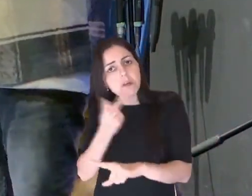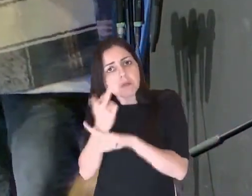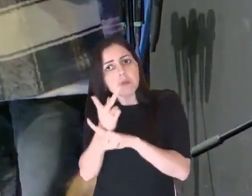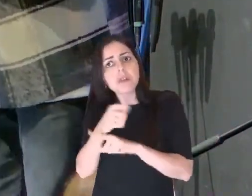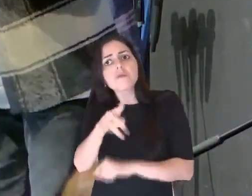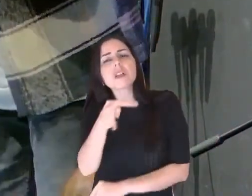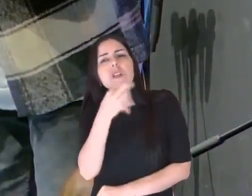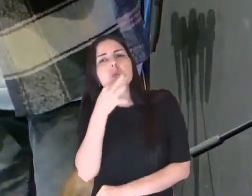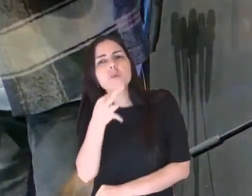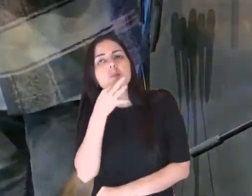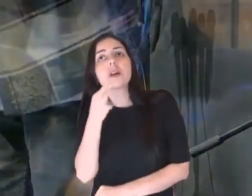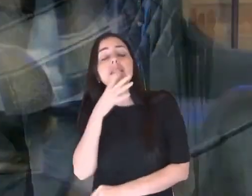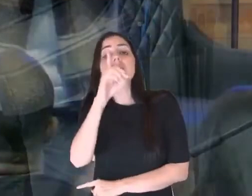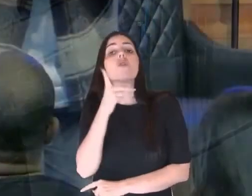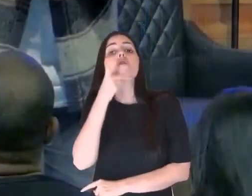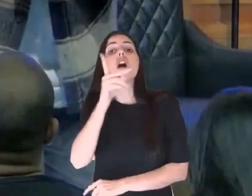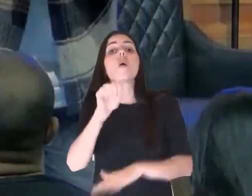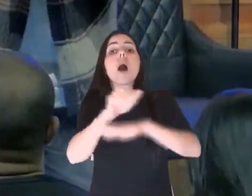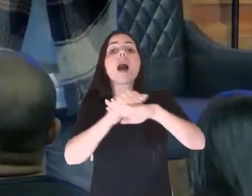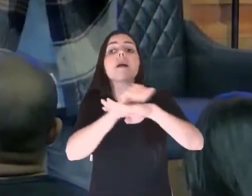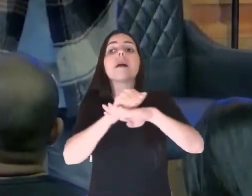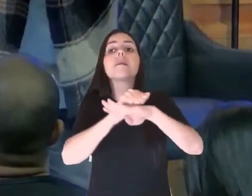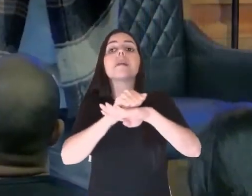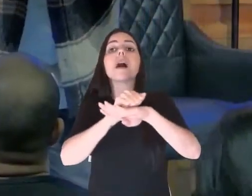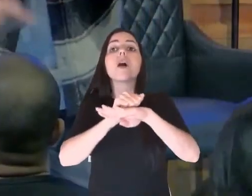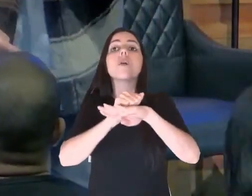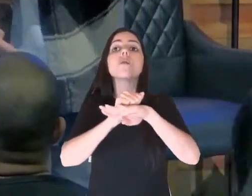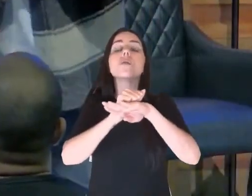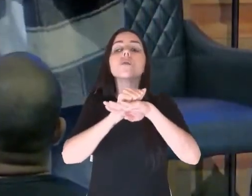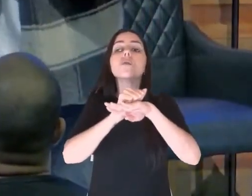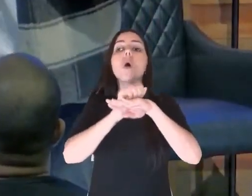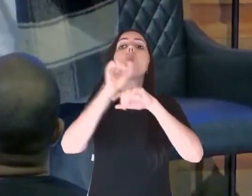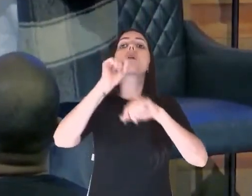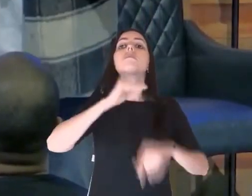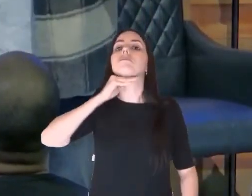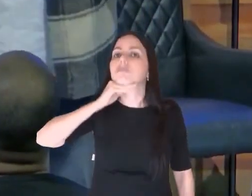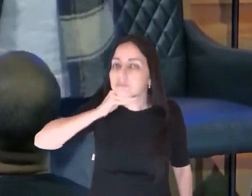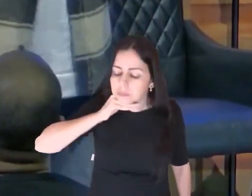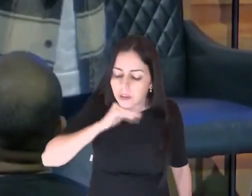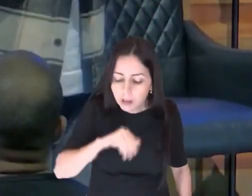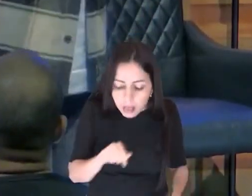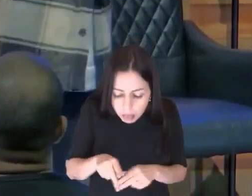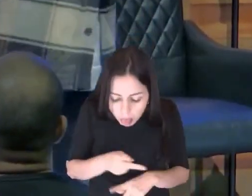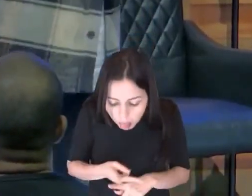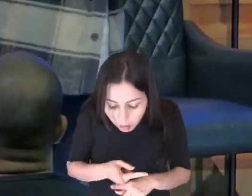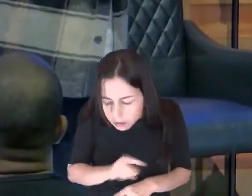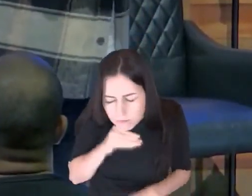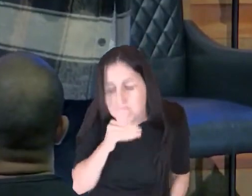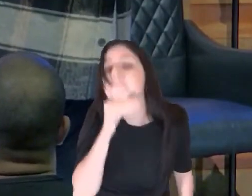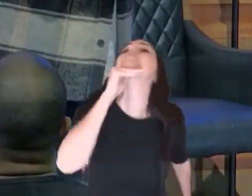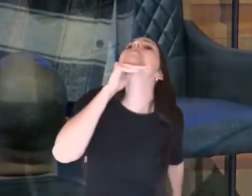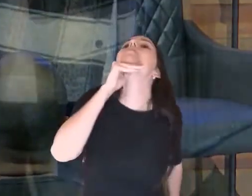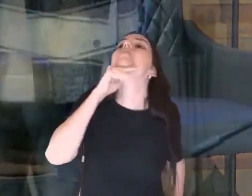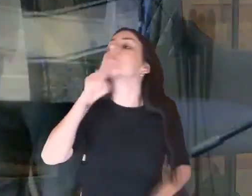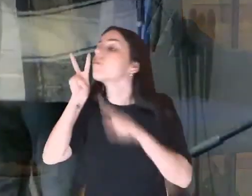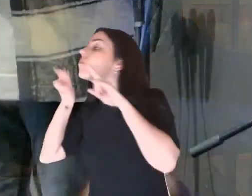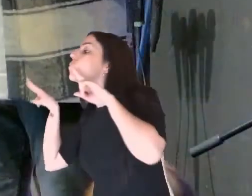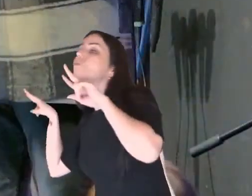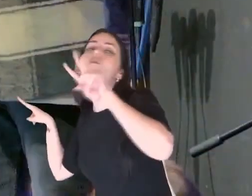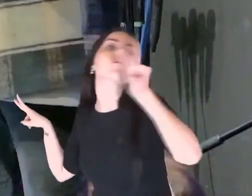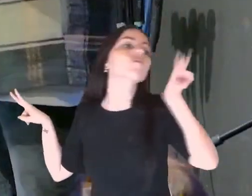Isso sonha. É, Deus falou para Abraão, ergue os olhos. Isso é, levanta os olhos. Fique atento e percorra a terra.